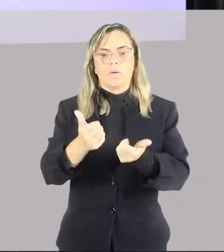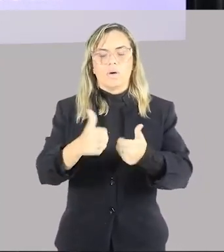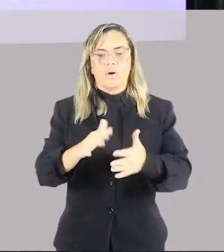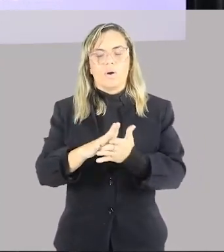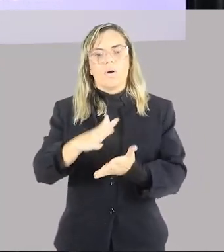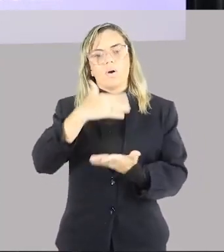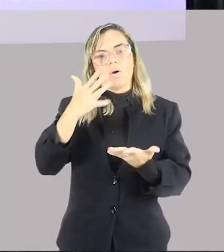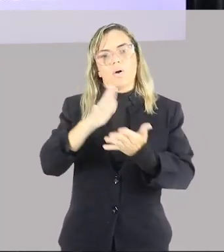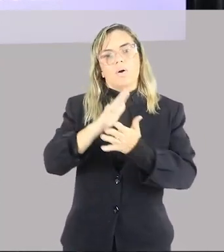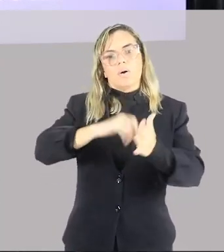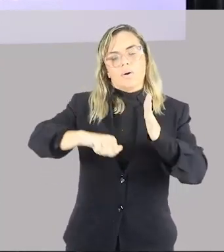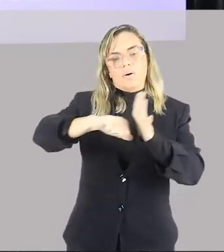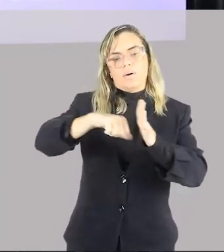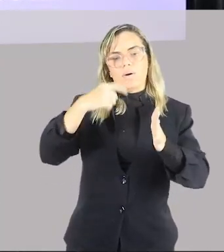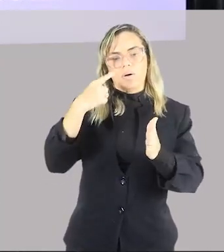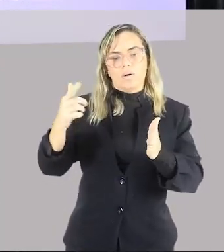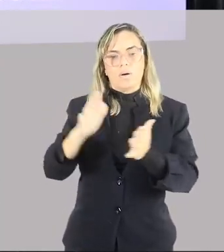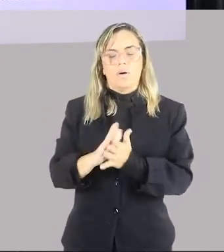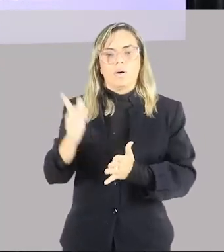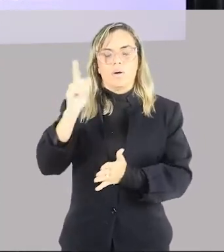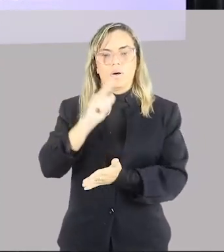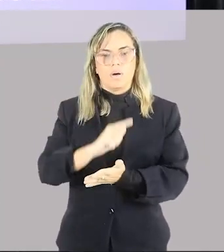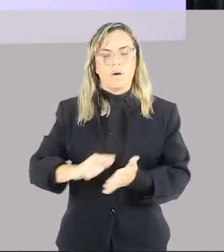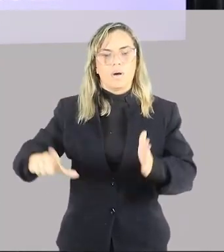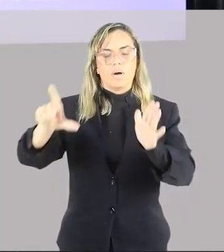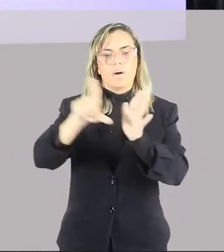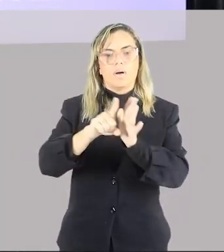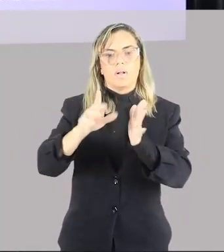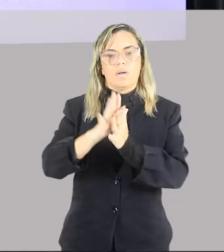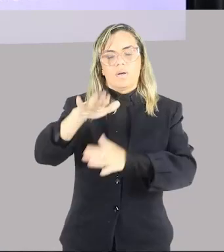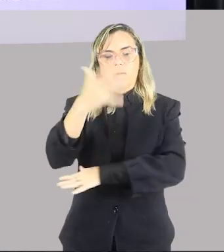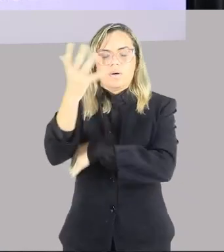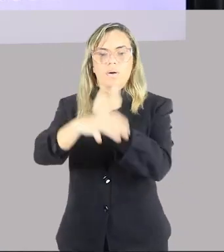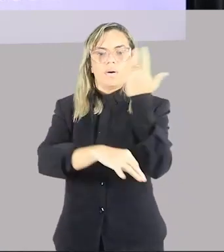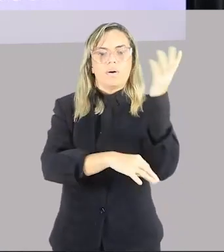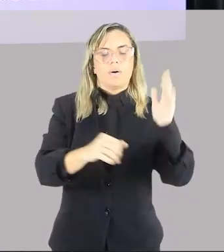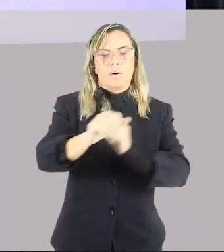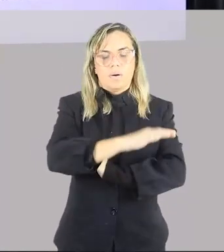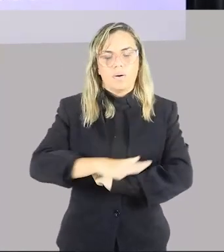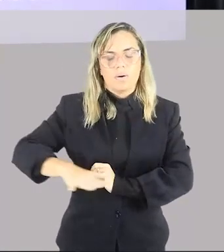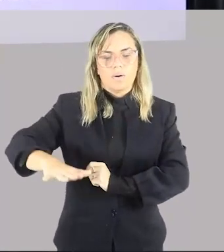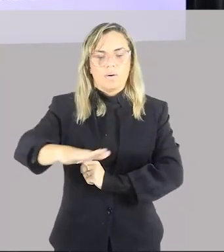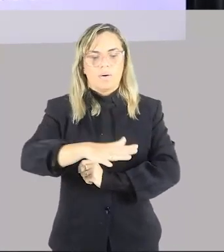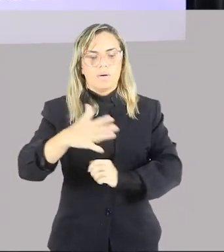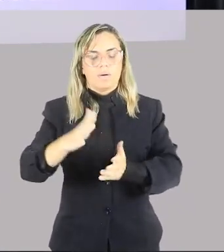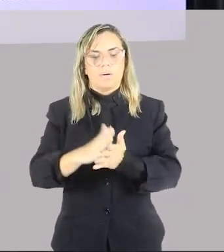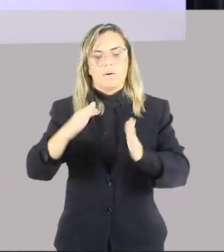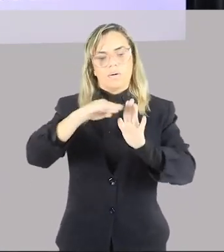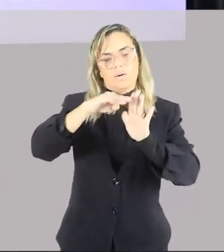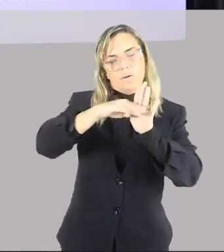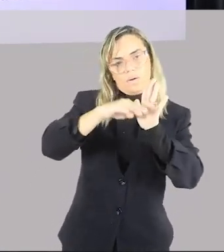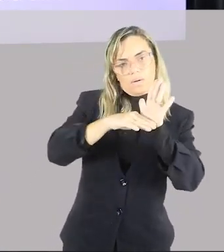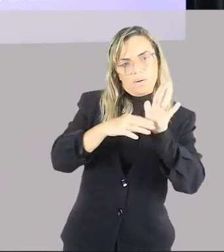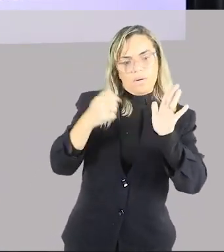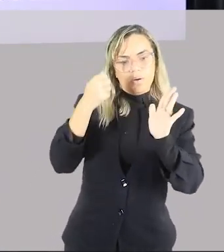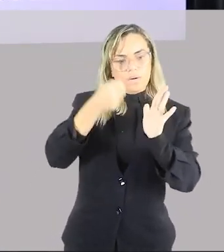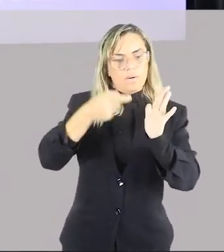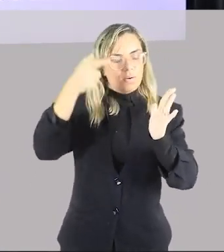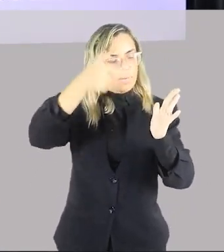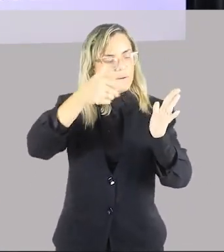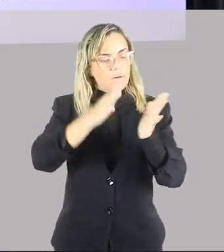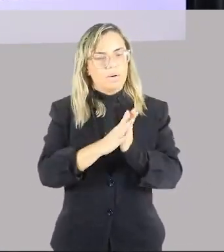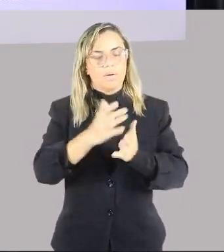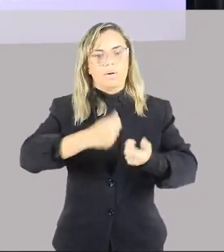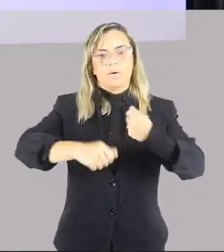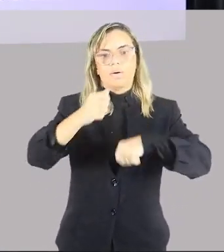local, a lei ambiental nacional vai determinar quais são esses requisitos. Cumprindo-se os requisitos, a administração pública